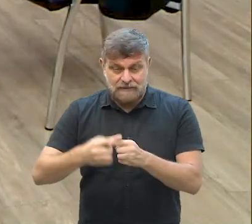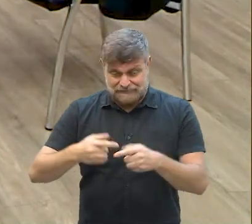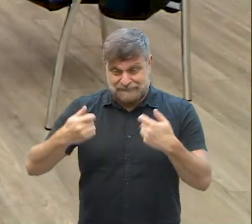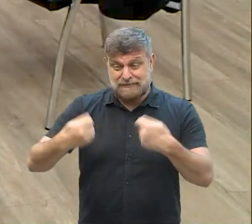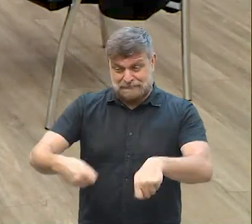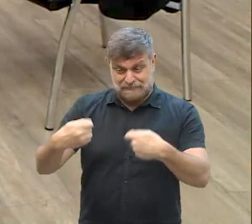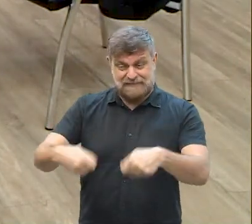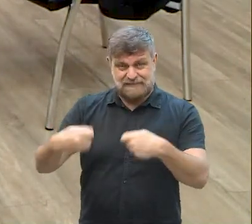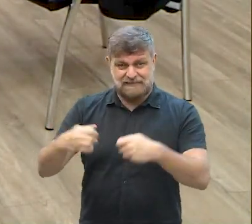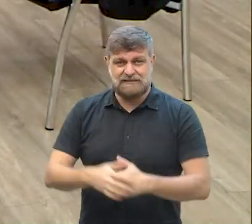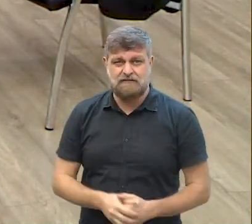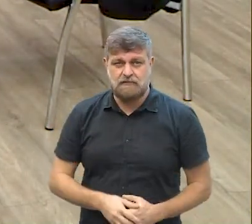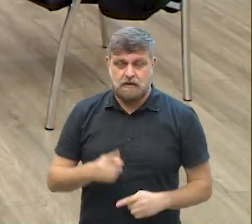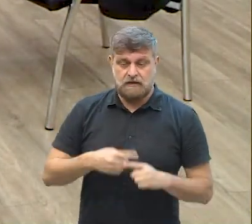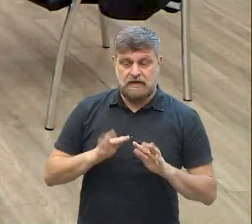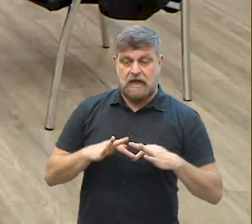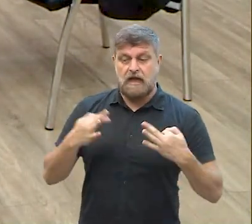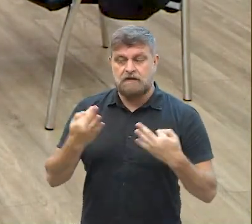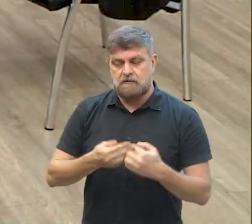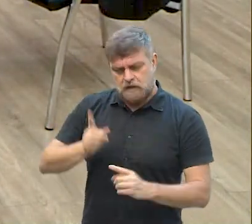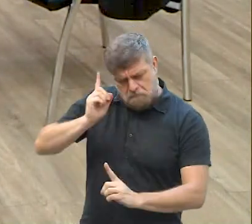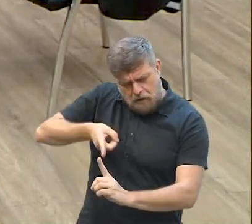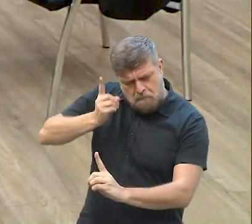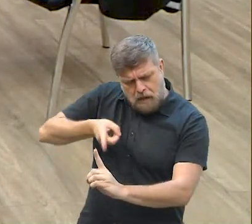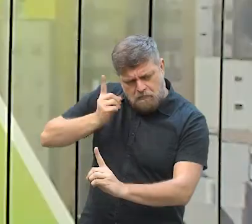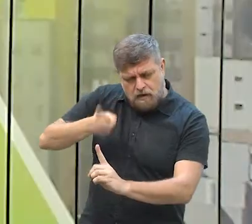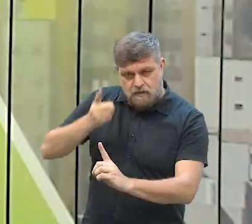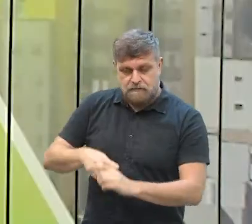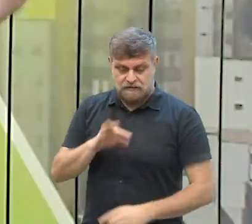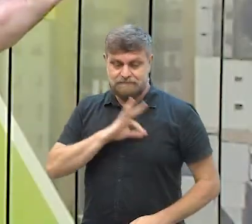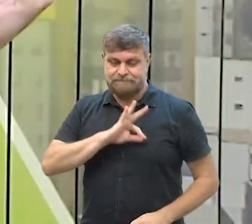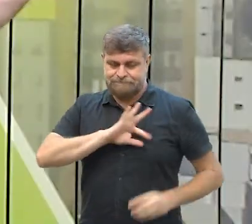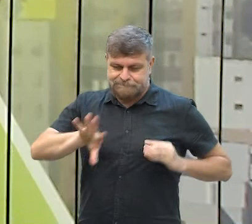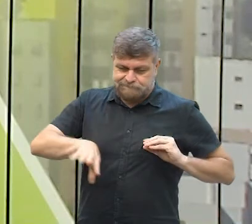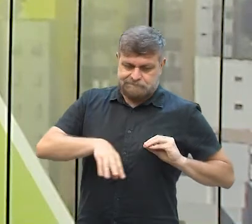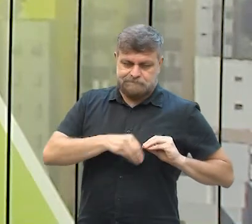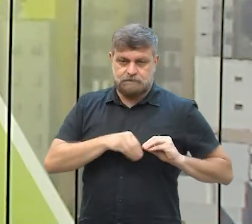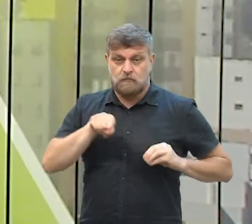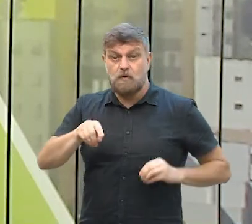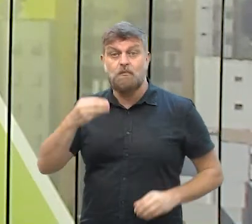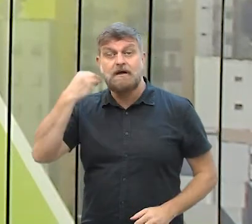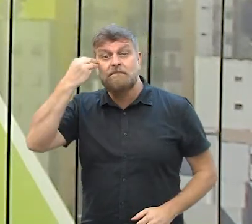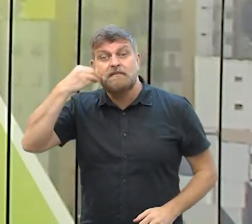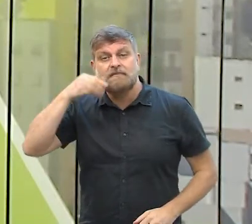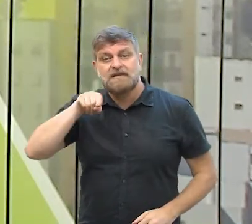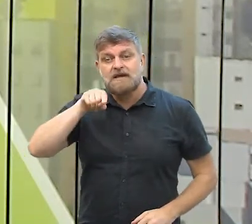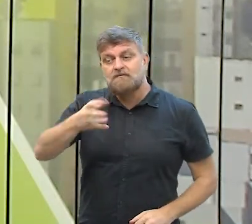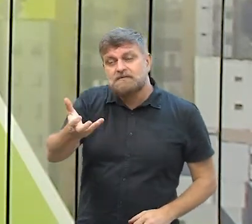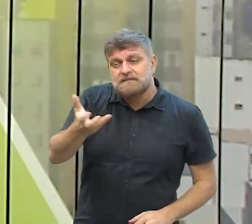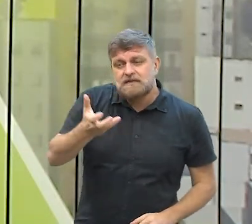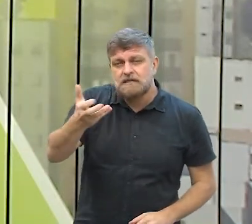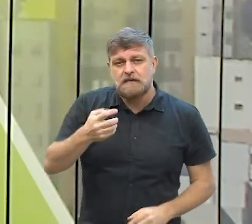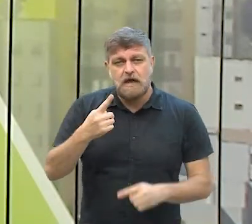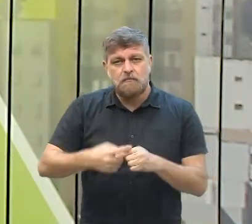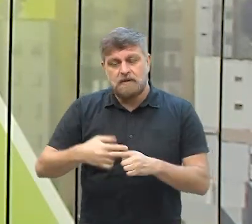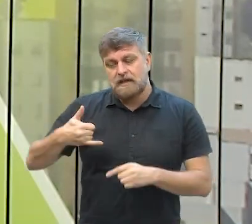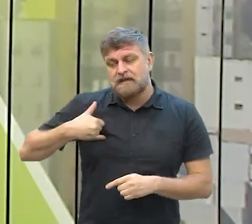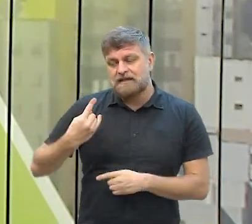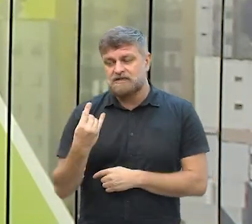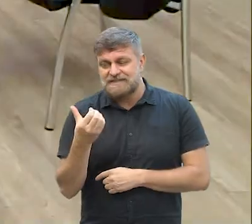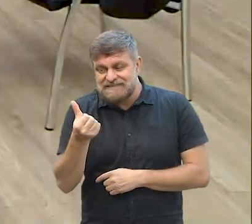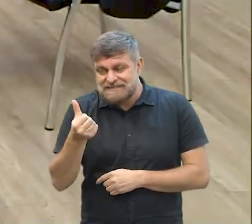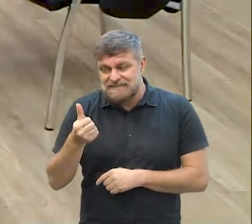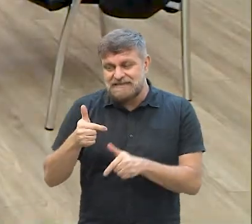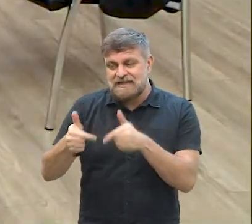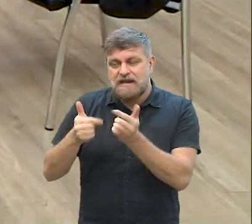por necessidade, porque a família obrigou para ajudar em casa? Era uma experiência que você queria passar? Por que começar a trabalhar